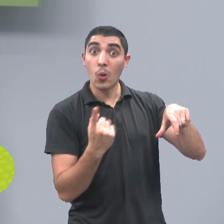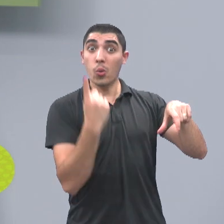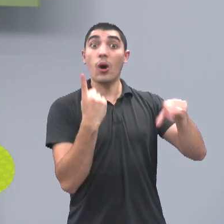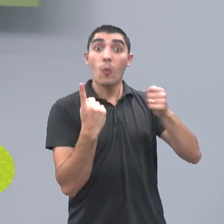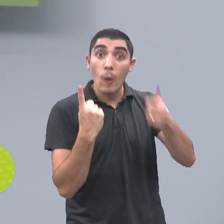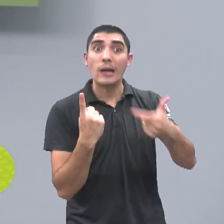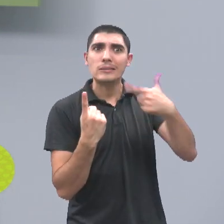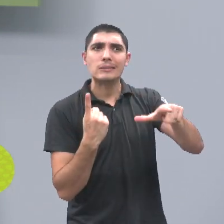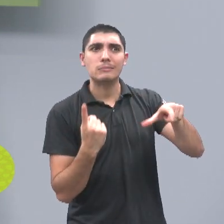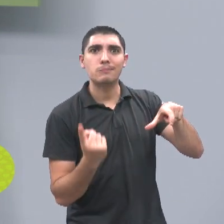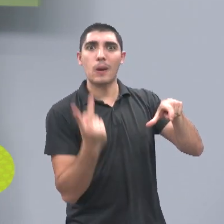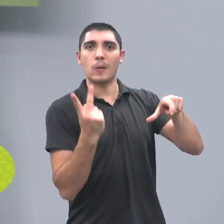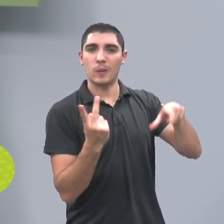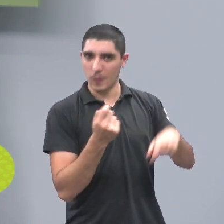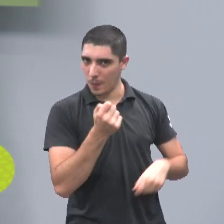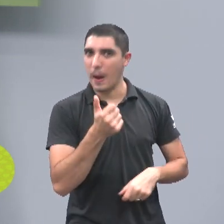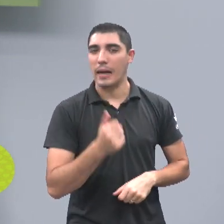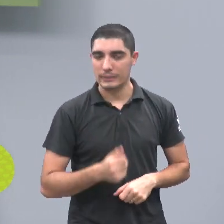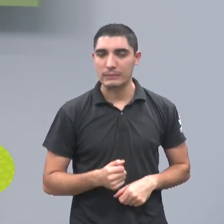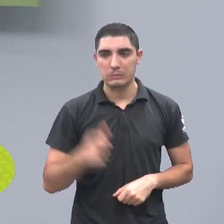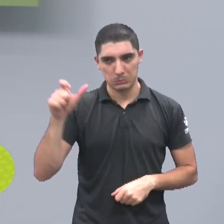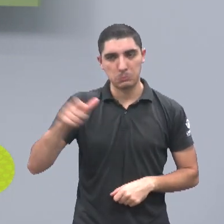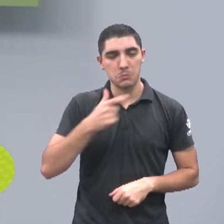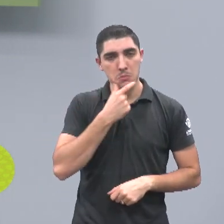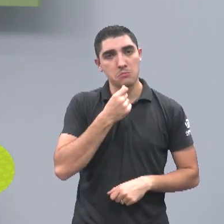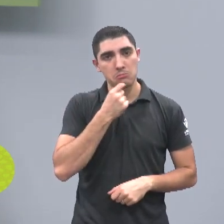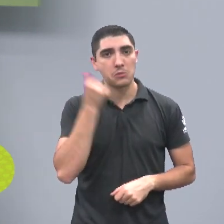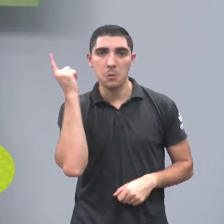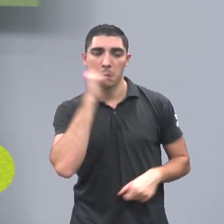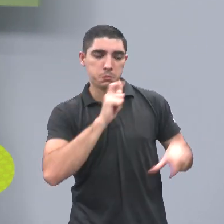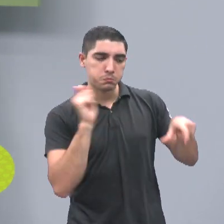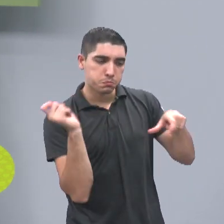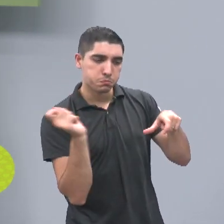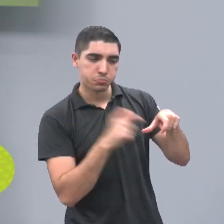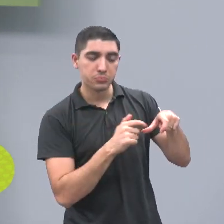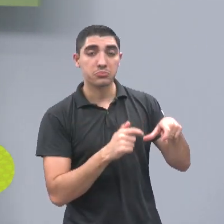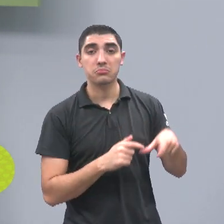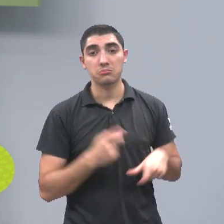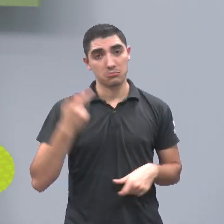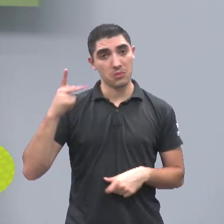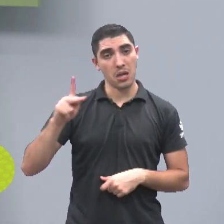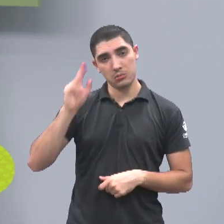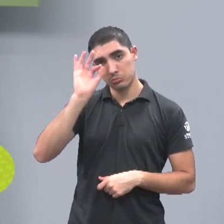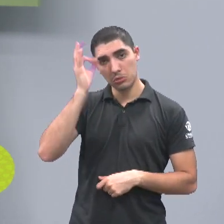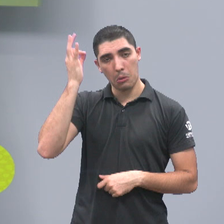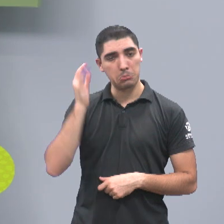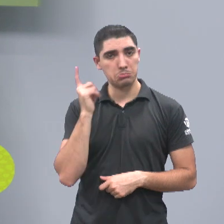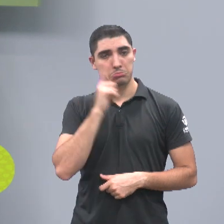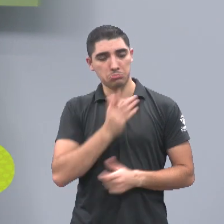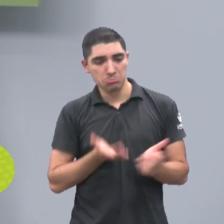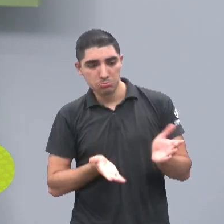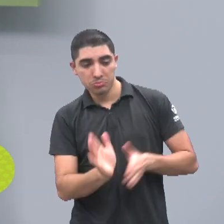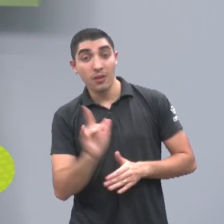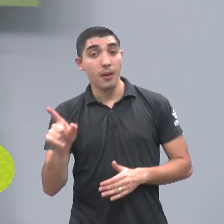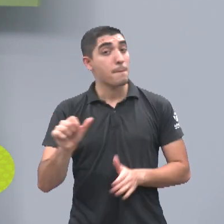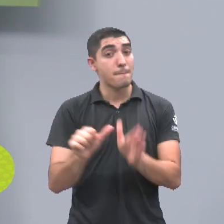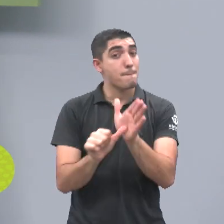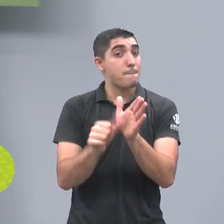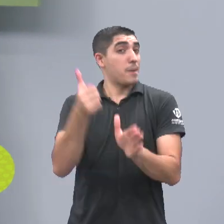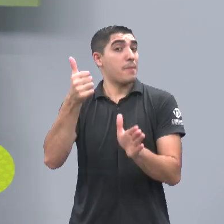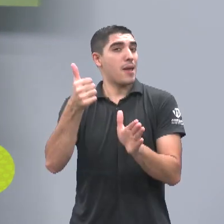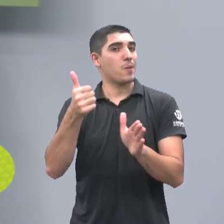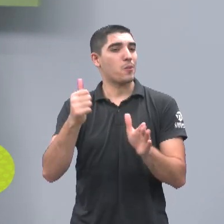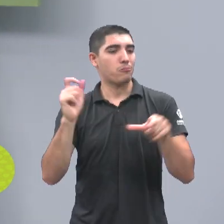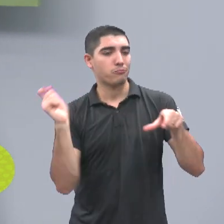acabou tirando a bola em cima da linha e acabou, né, no cruzamento, ele completou para o gol. Primeiro gol dele em 13